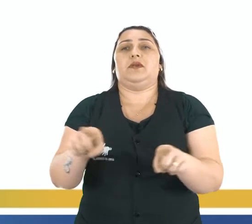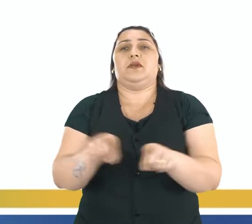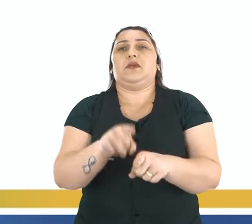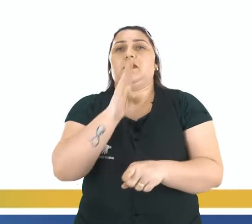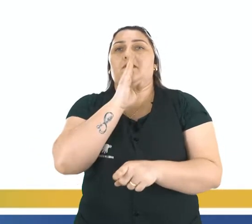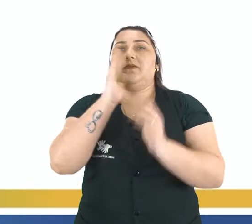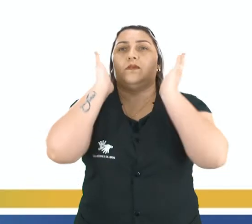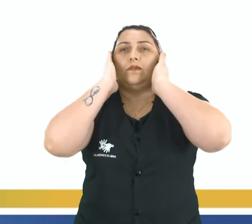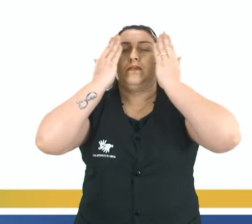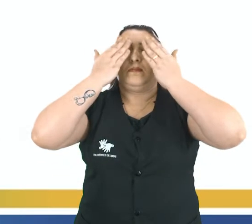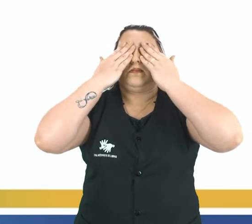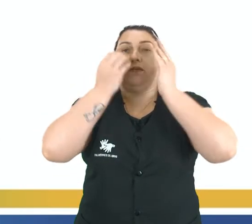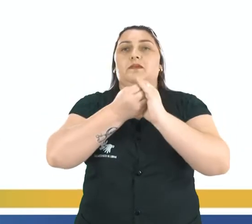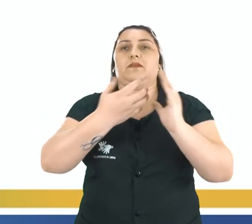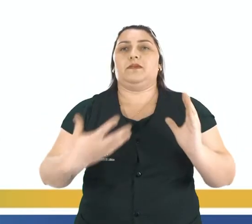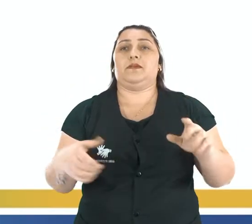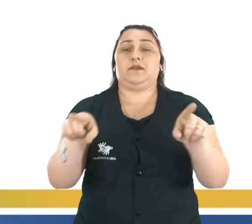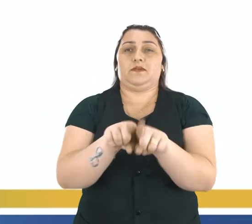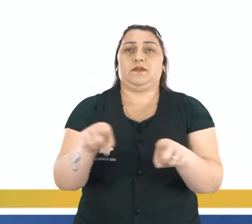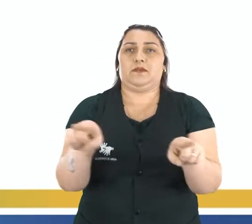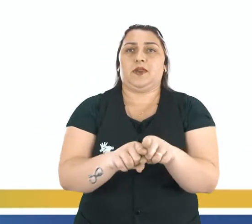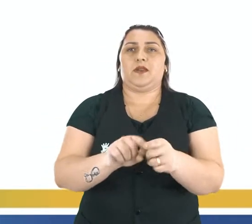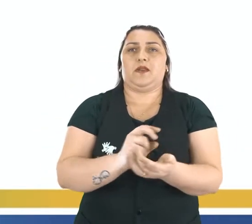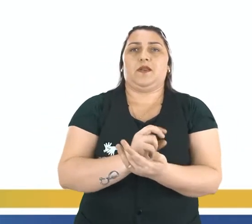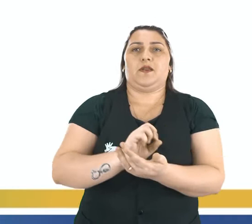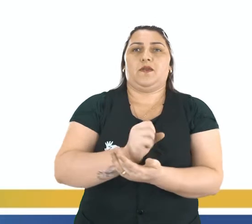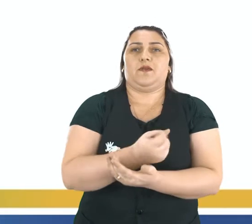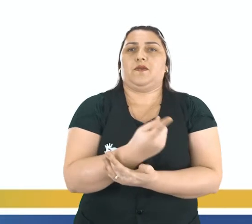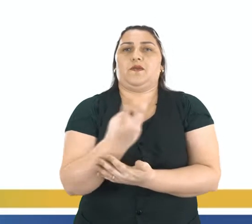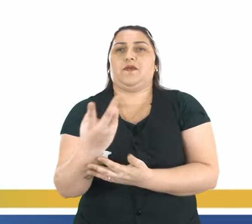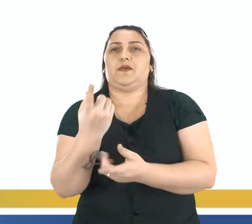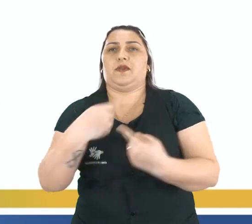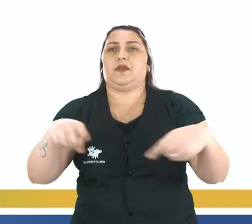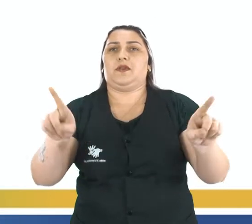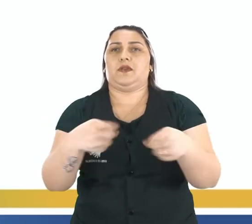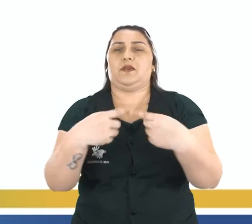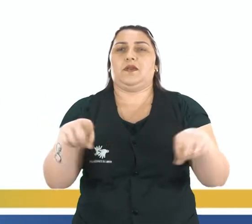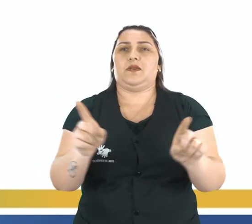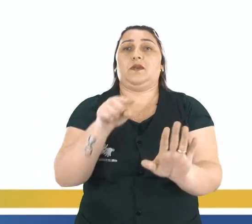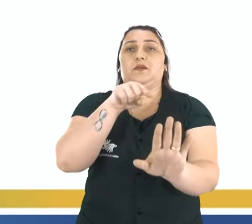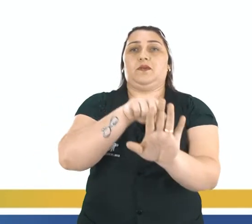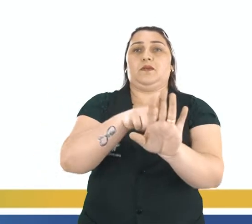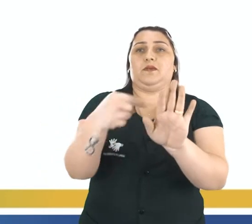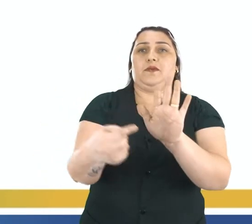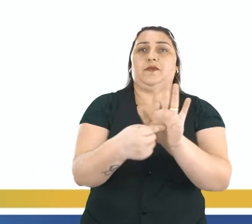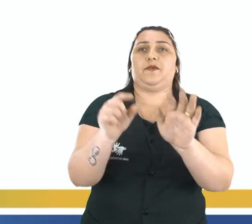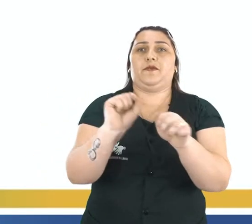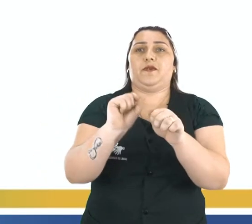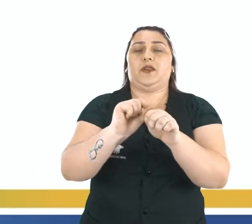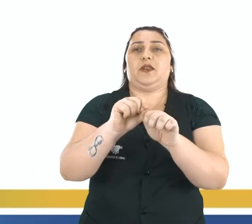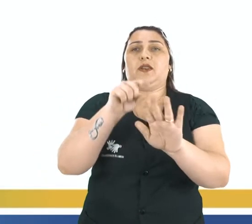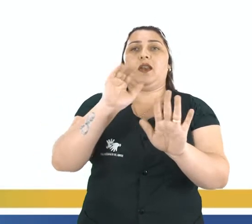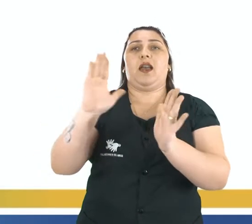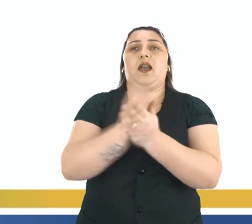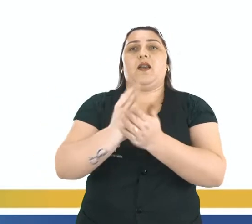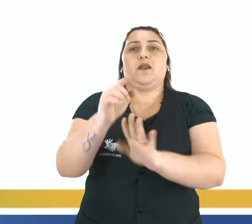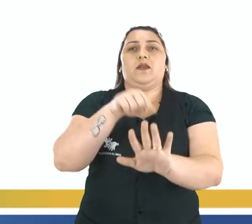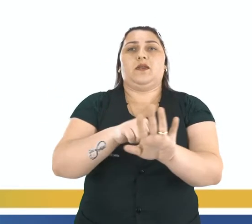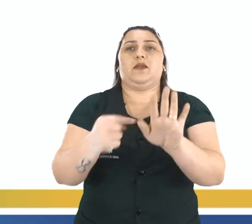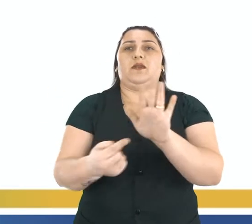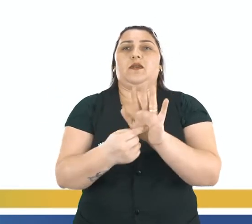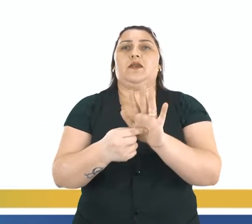ser um período muito característico. É tanto que várias músicas elas vão ser criadas de forma metafórica, com algumas metáforas